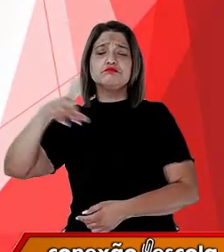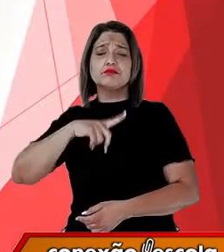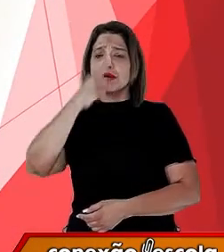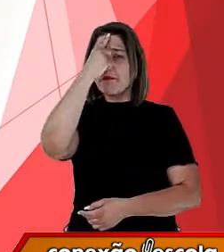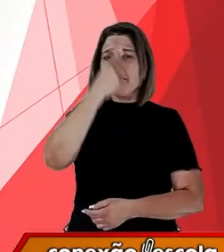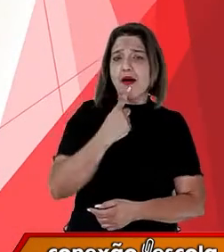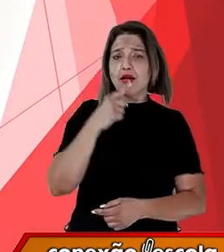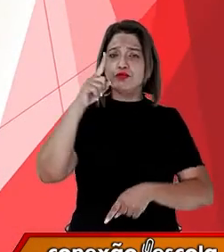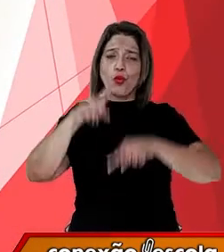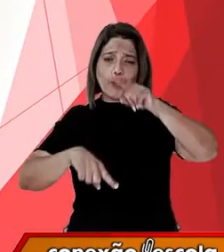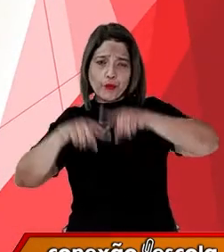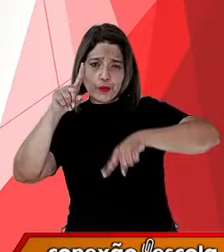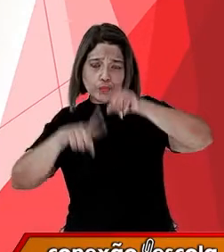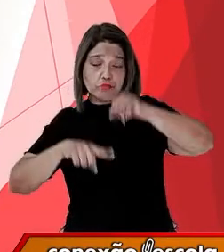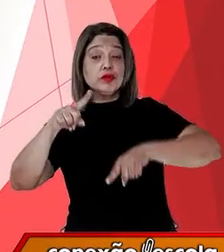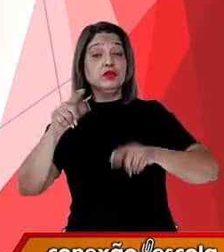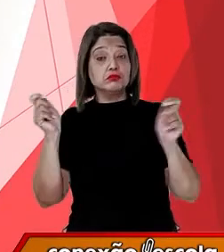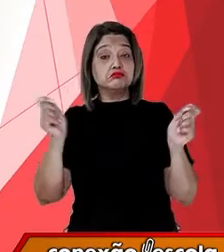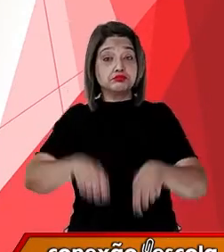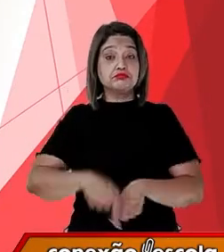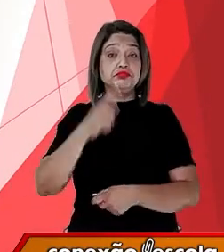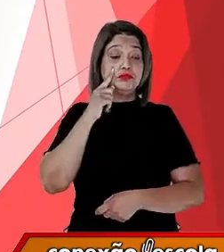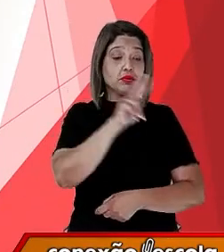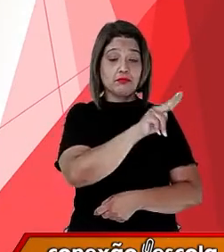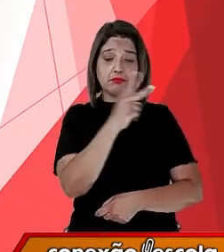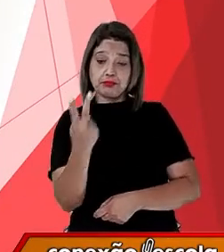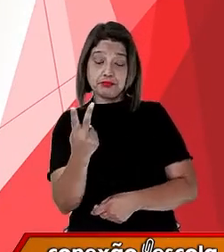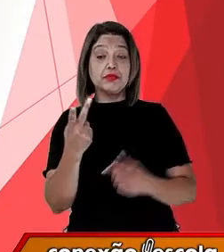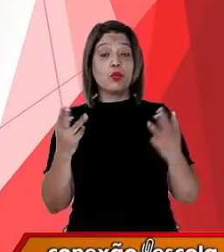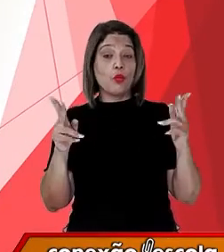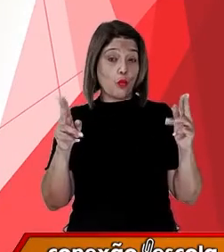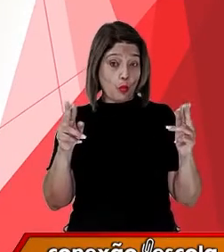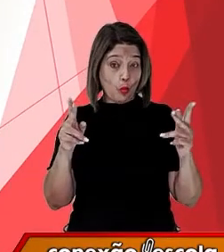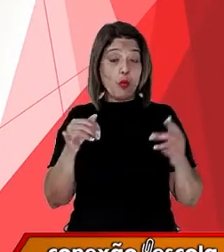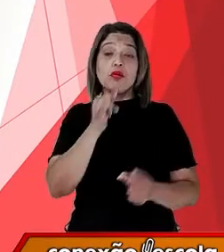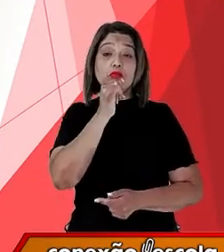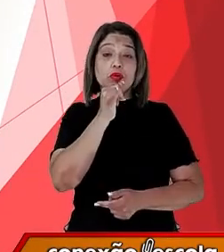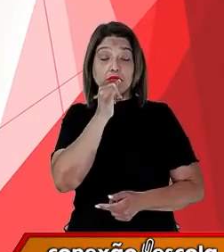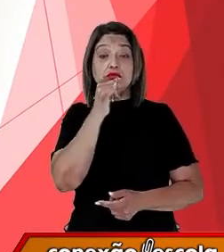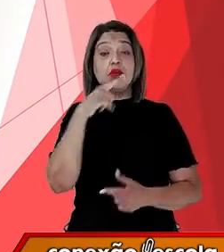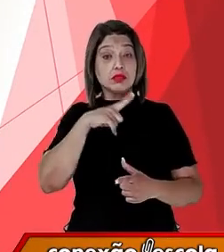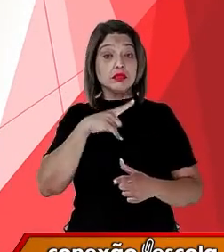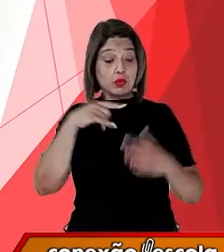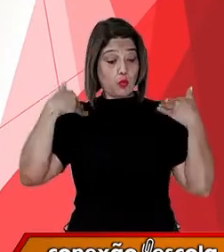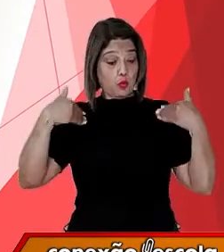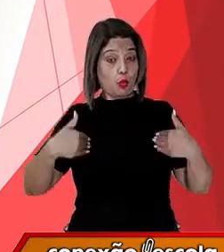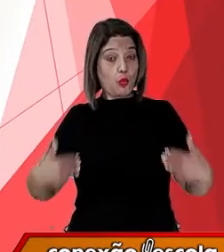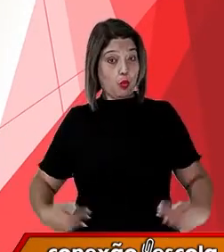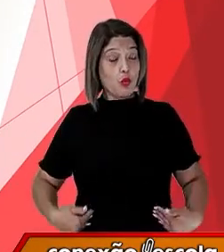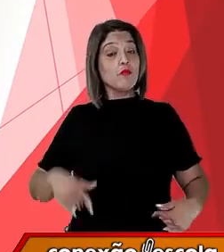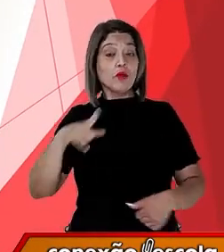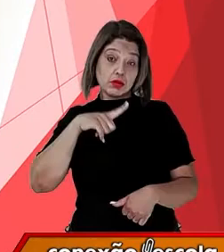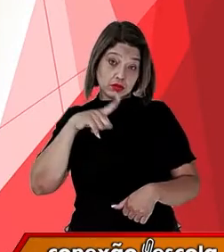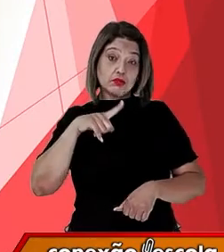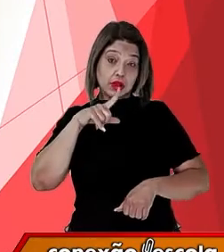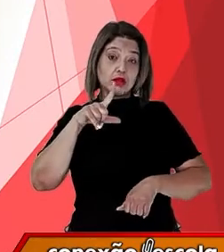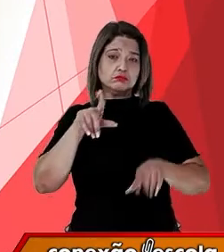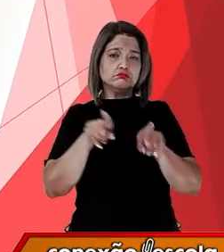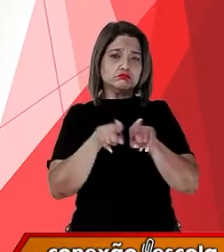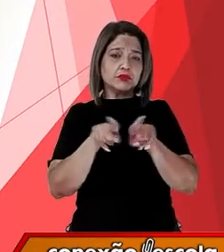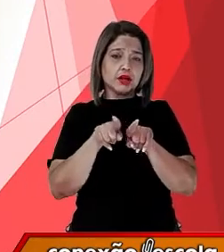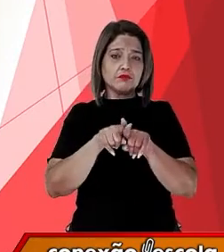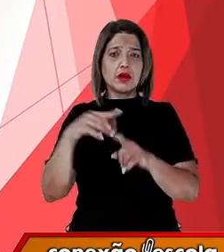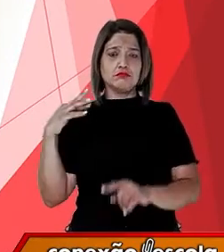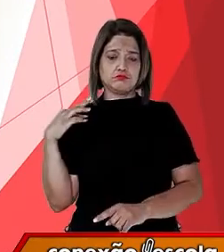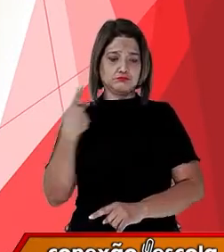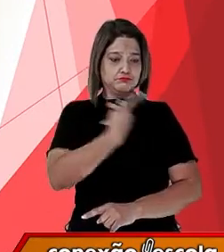de objetos que possuem simetria. O nosso próprio corpo, ele tem simetria de reflexão, às vezes não tão perfeita, mas